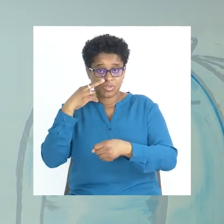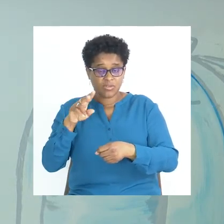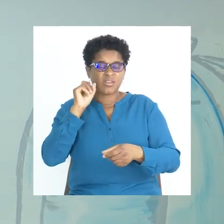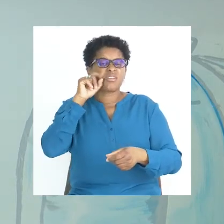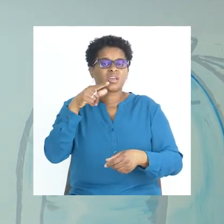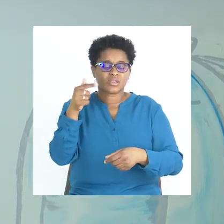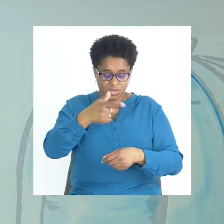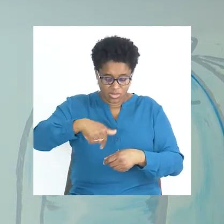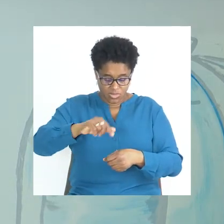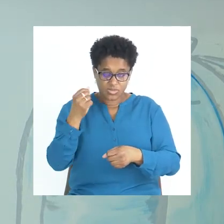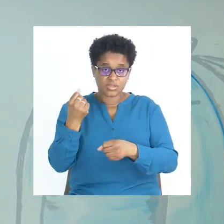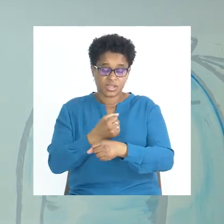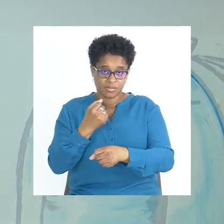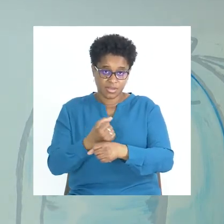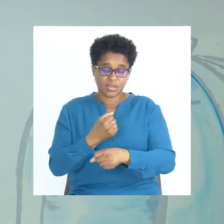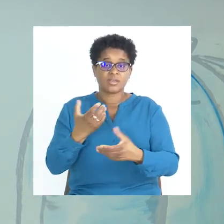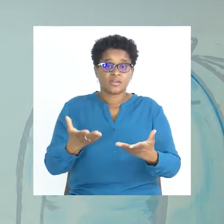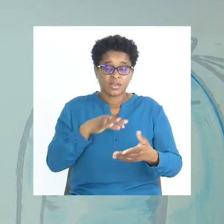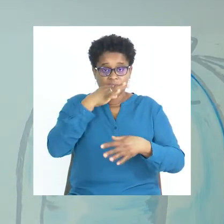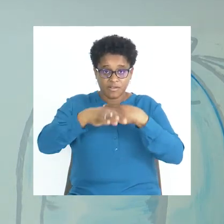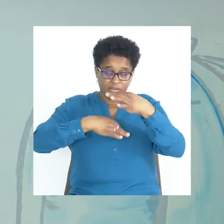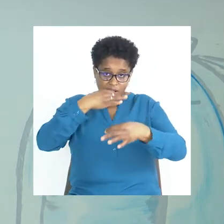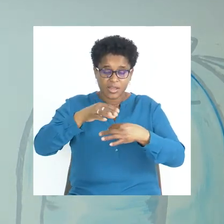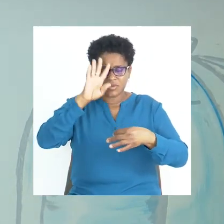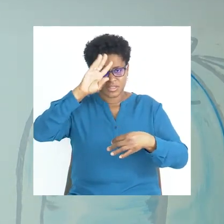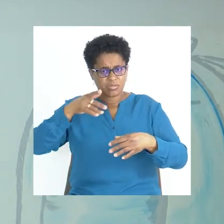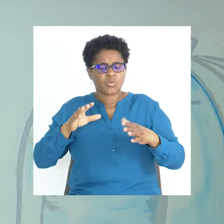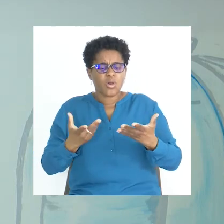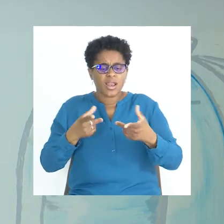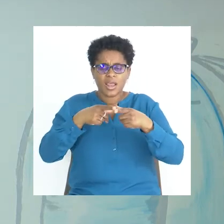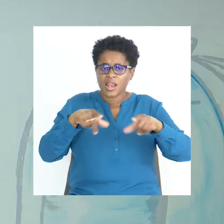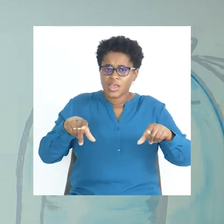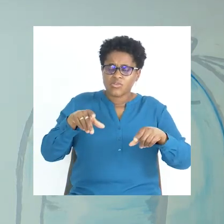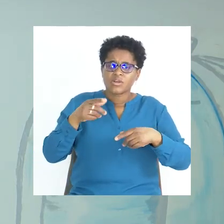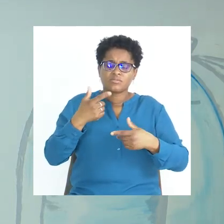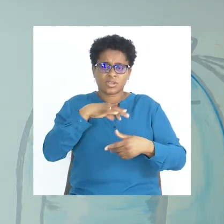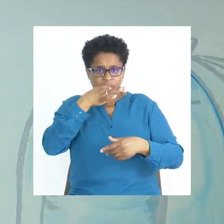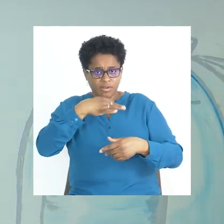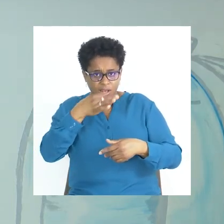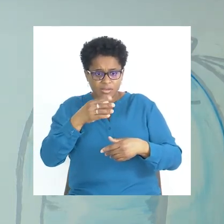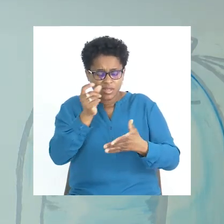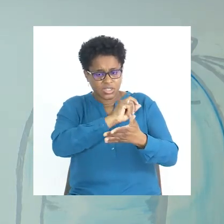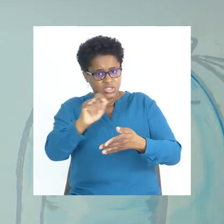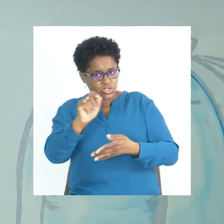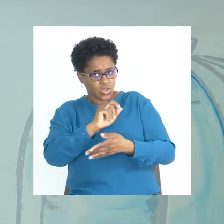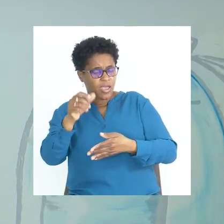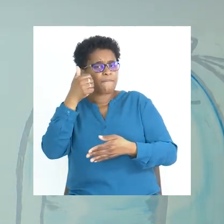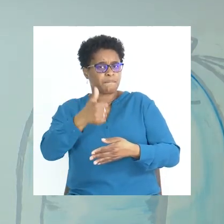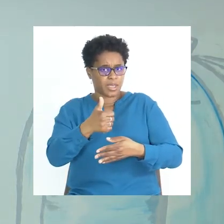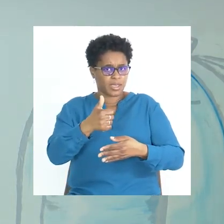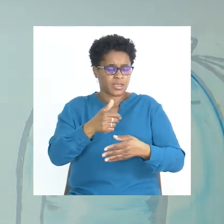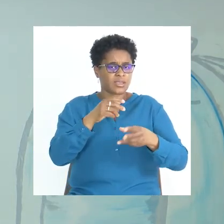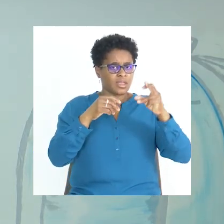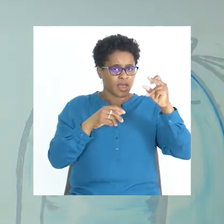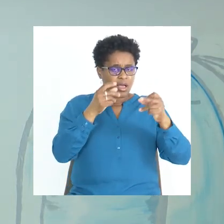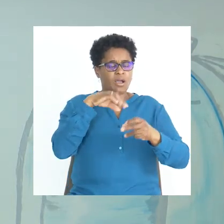que ver com quem estamos a falar para podermos saber qual é que é o nível de língua que temos que utilizar. Temos que selecionar bem, tanto